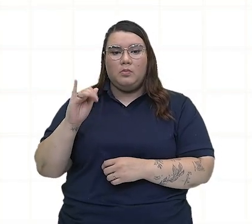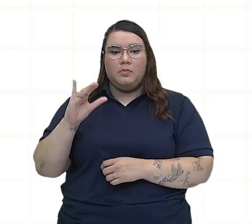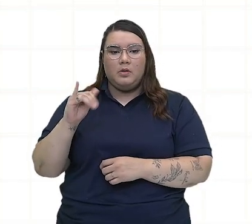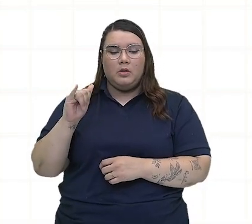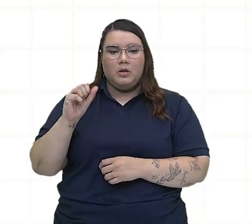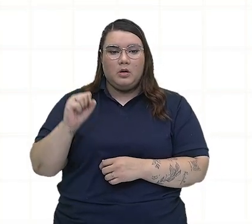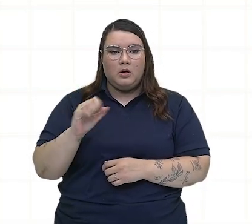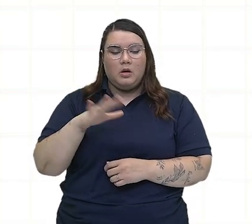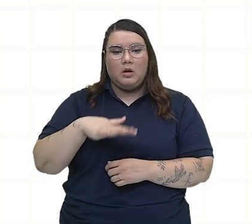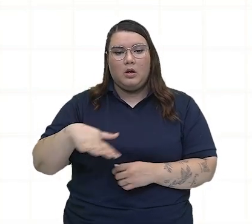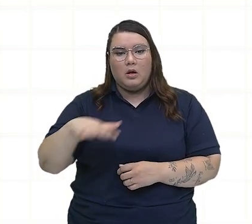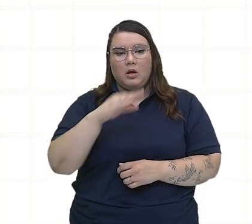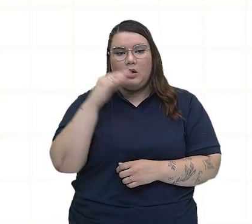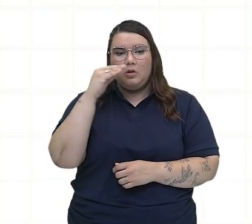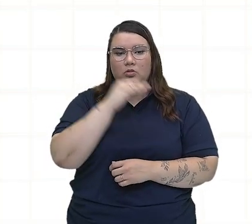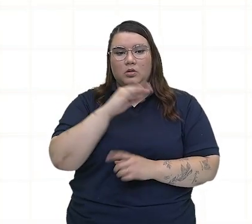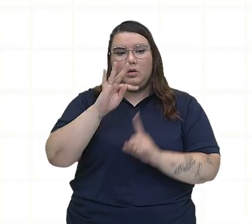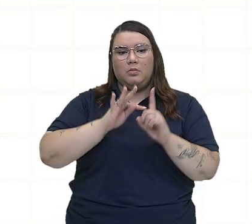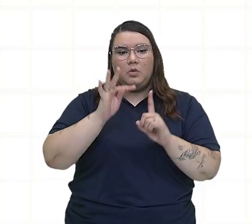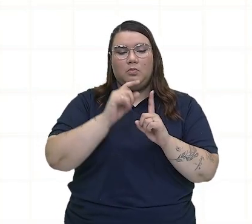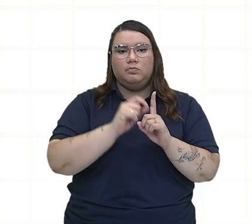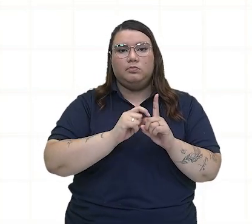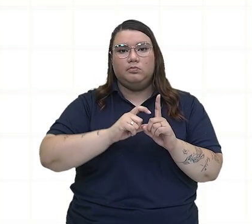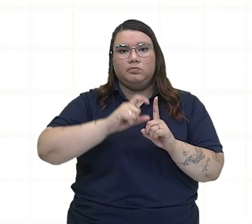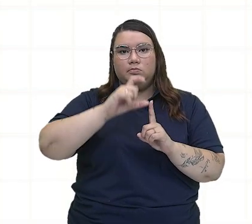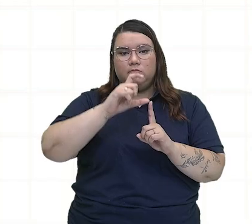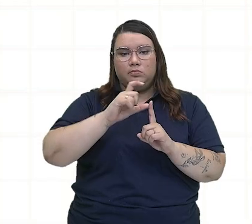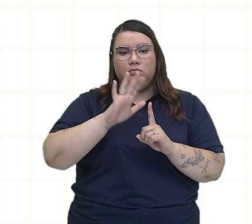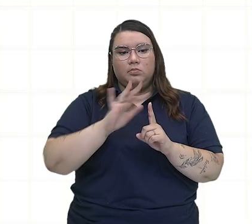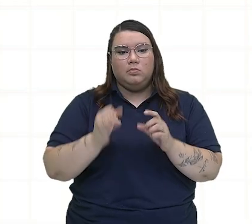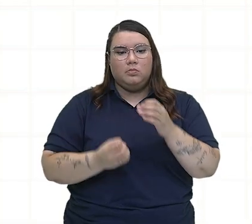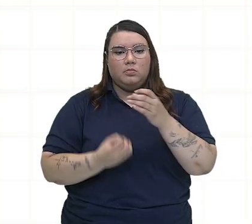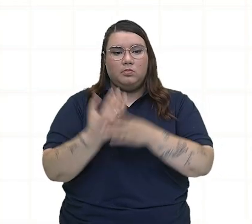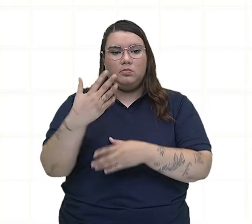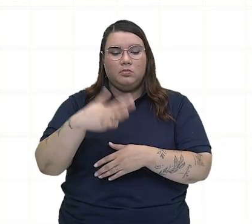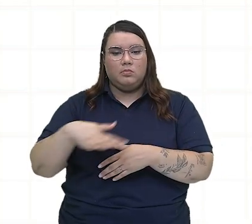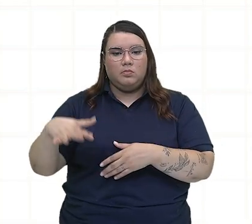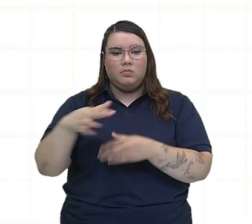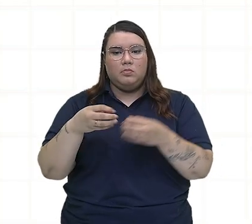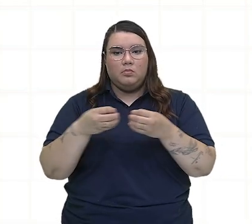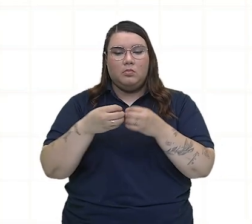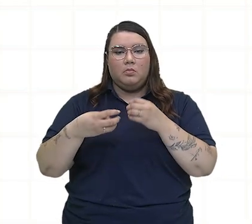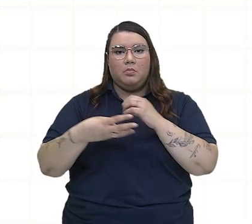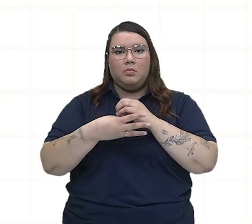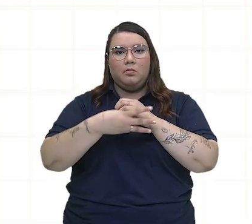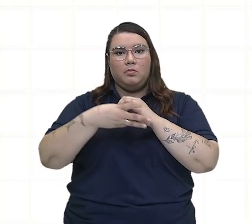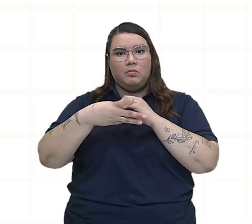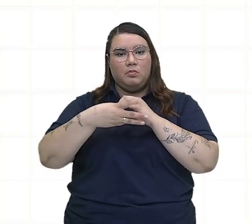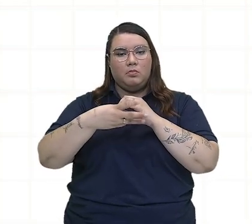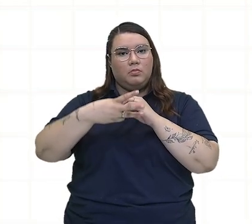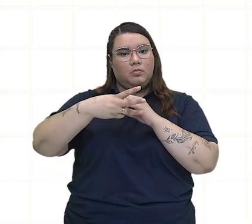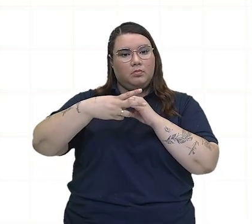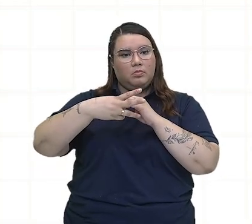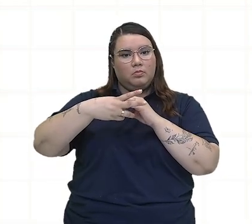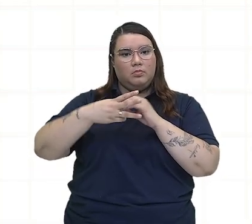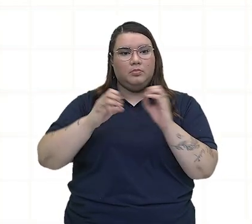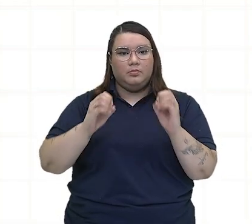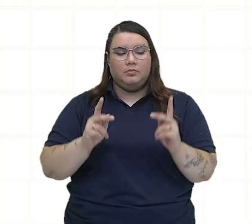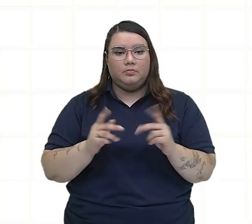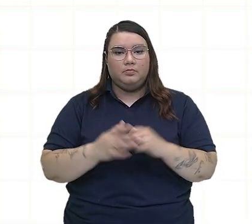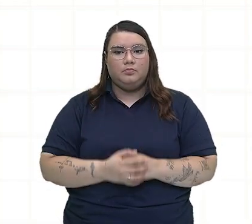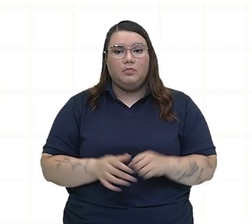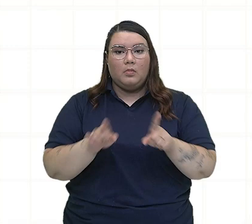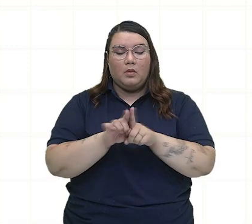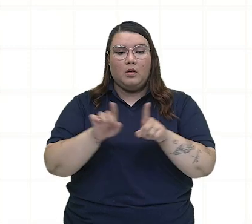e vão levar um aumento na temperatura. Elas vão se originar nas proximidades dos trópicos de Câncer e de Capricórnio.